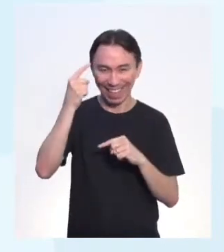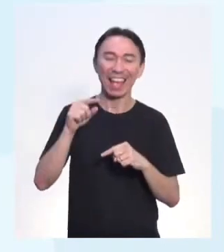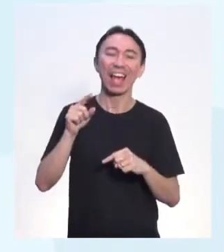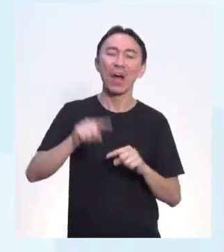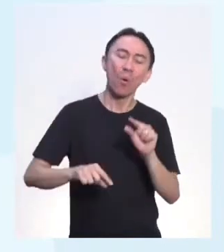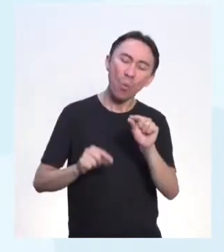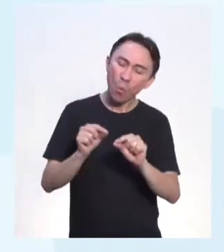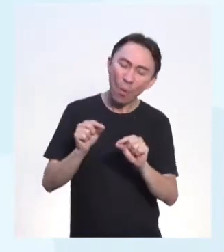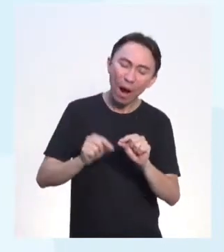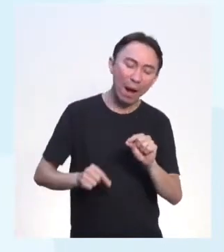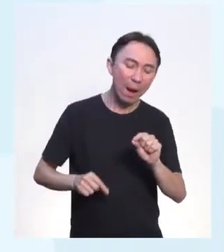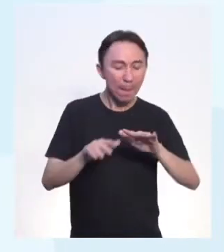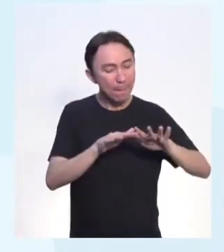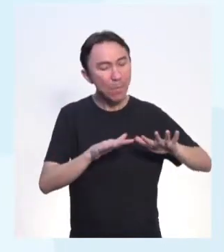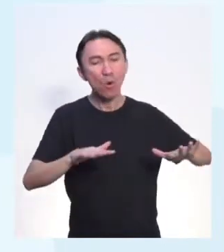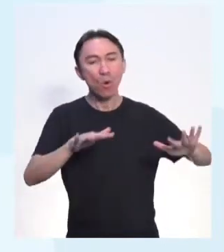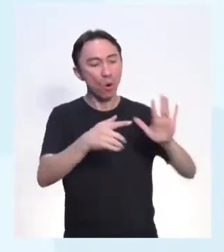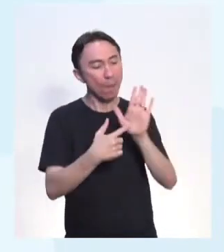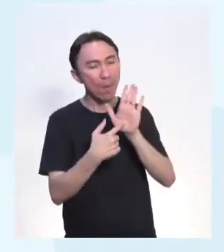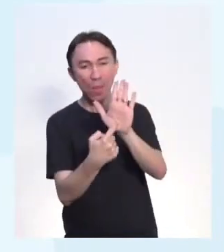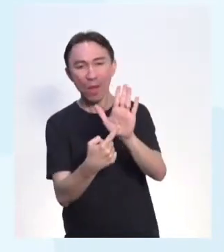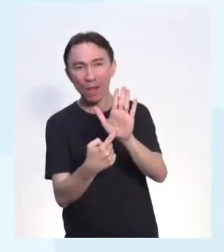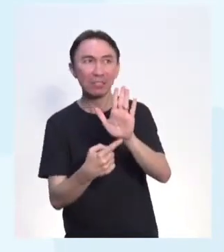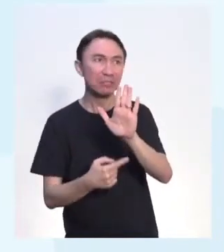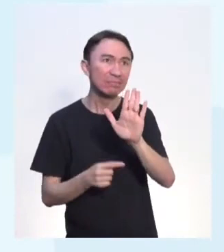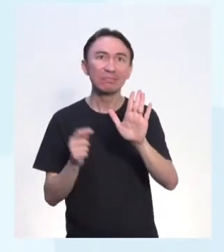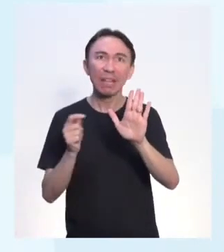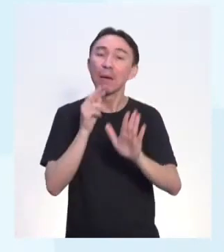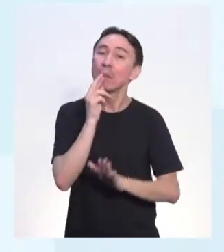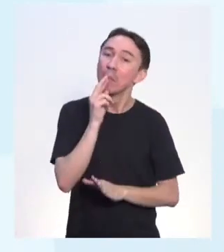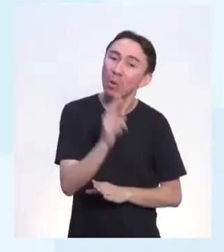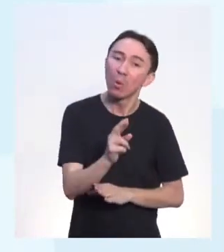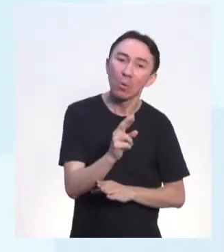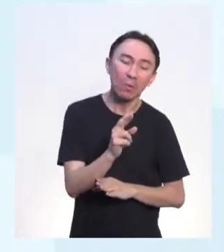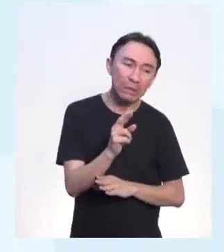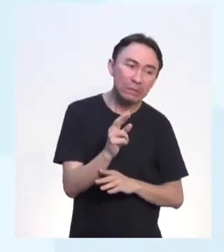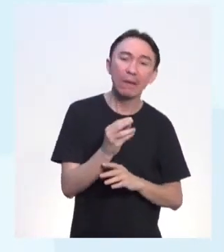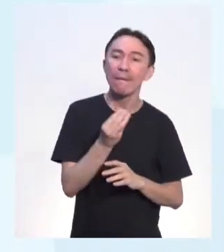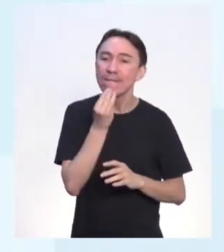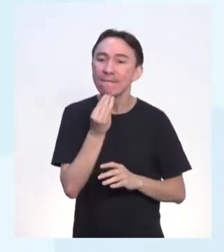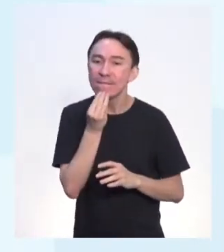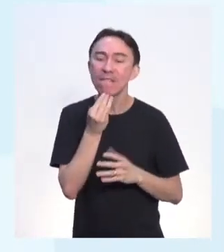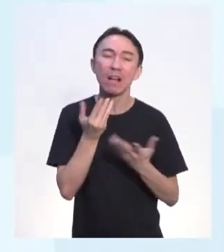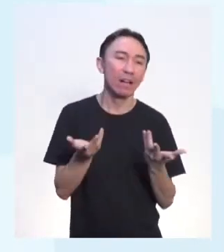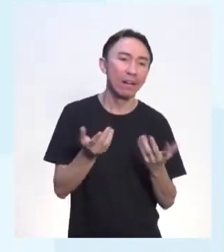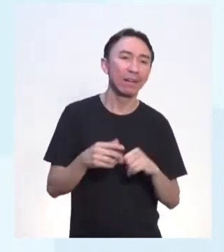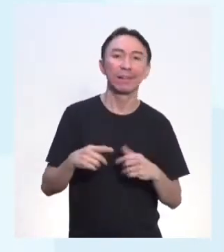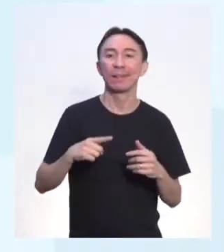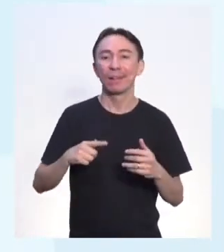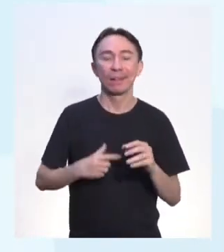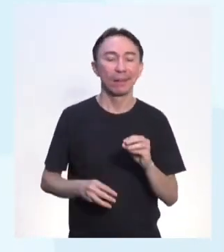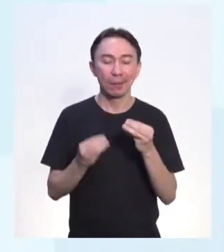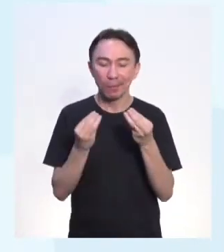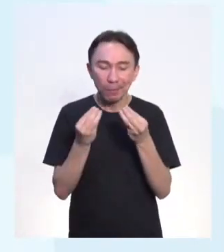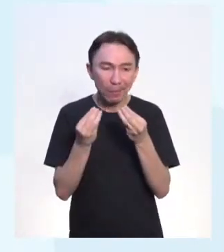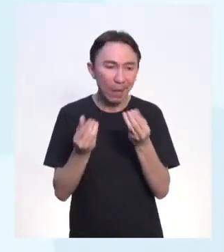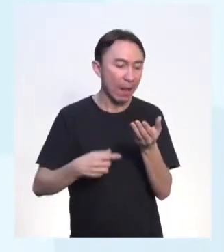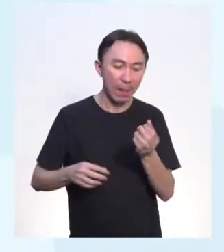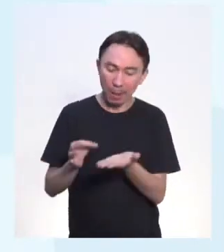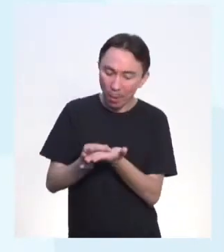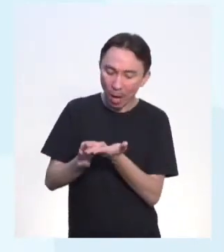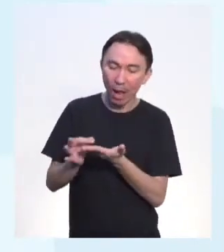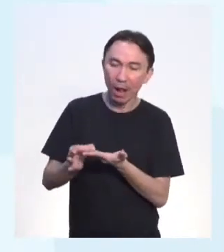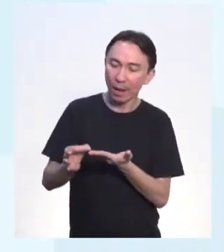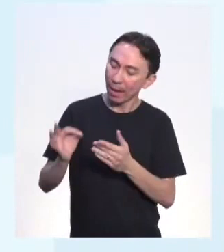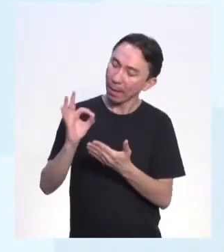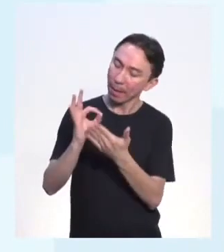respostas possíveis para aquele experimento aleatório. Então, se a gente ia jogar uma moeda, era cara e coroa, que são as faces da moeda. Se a gente ia